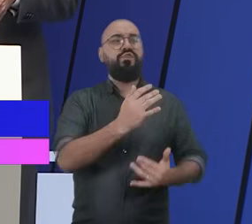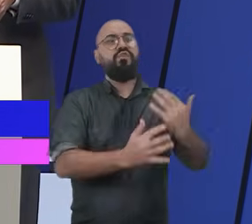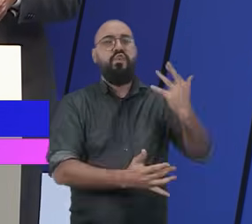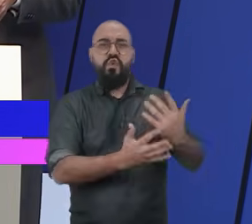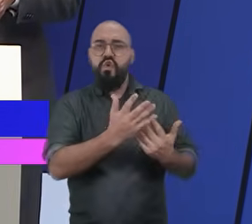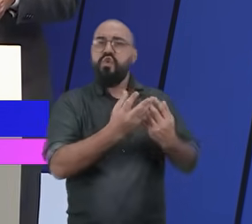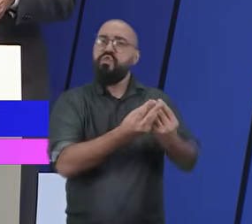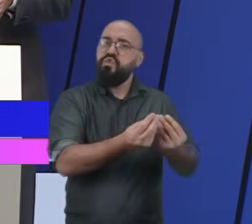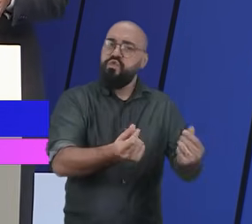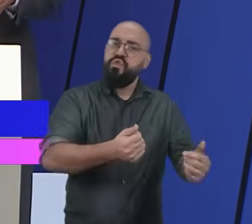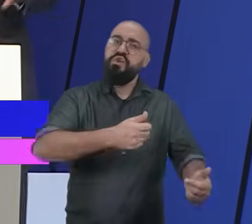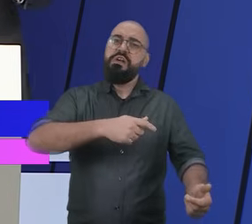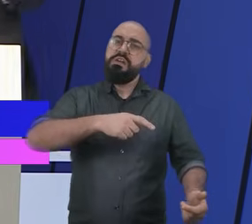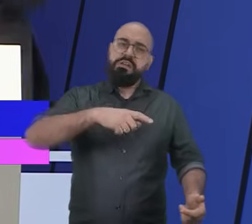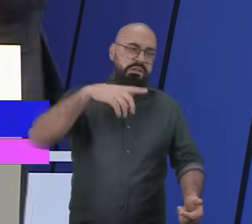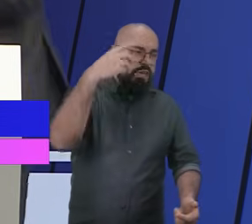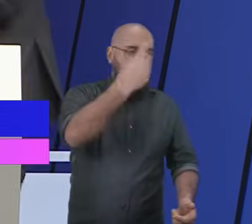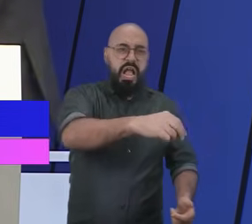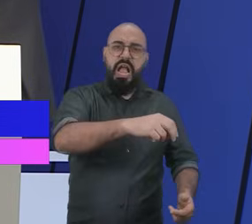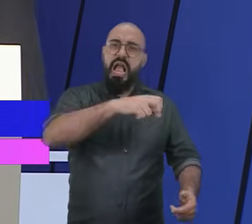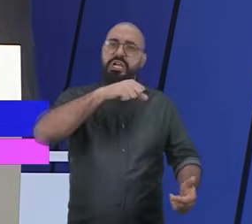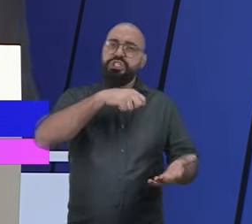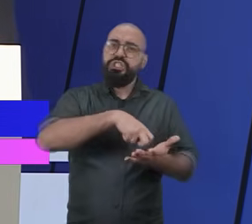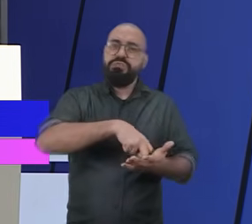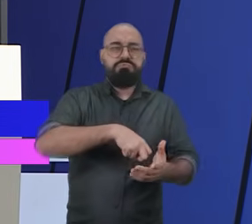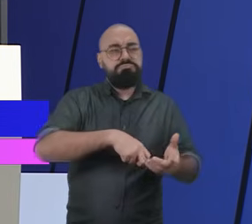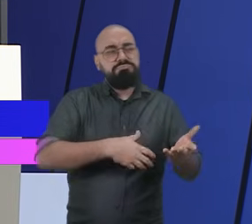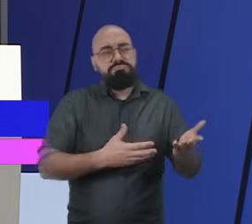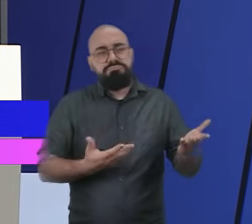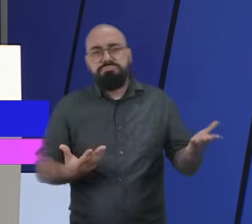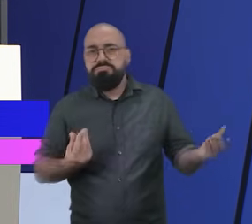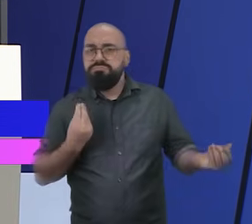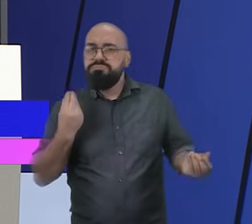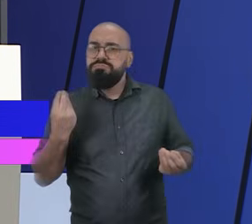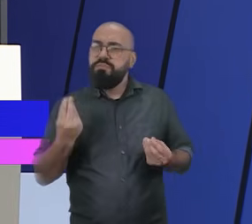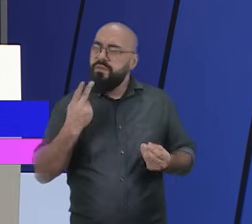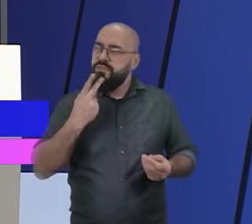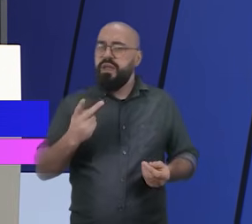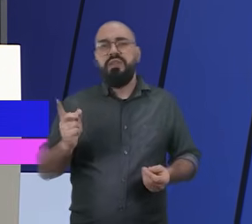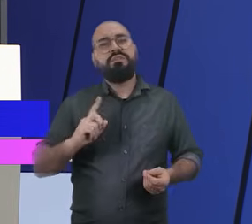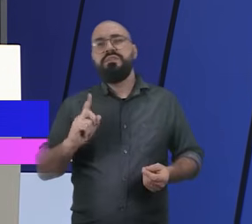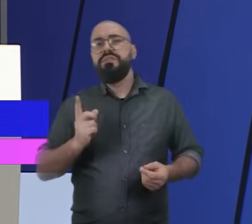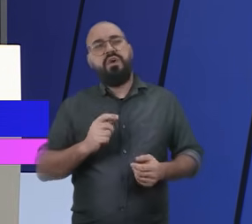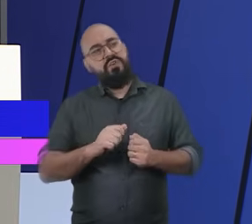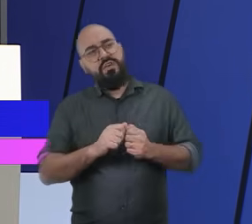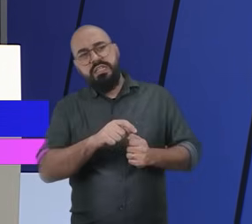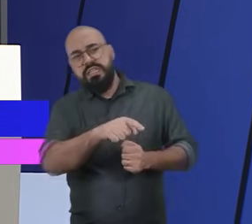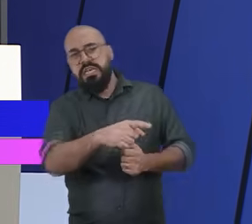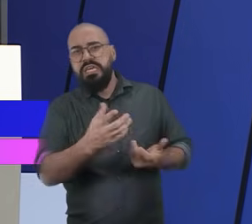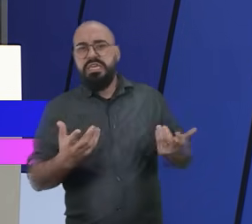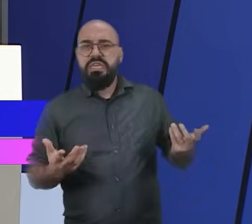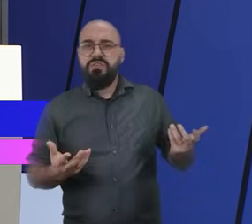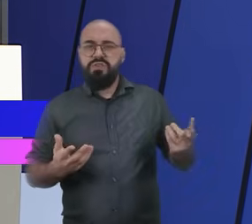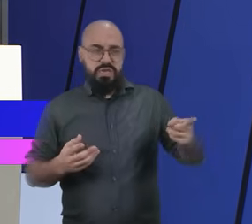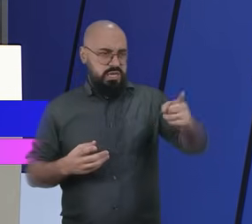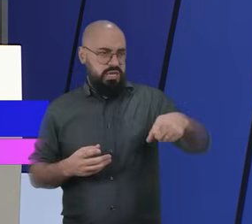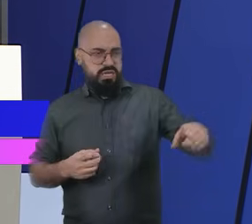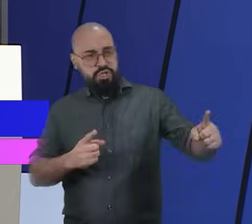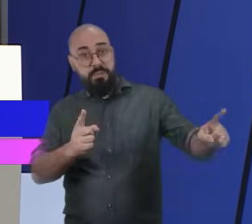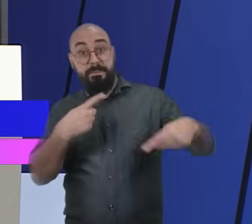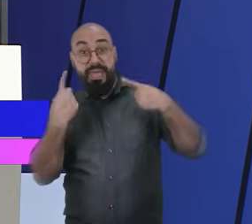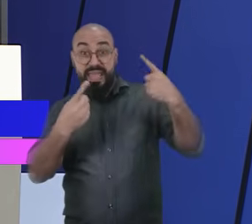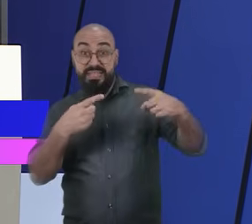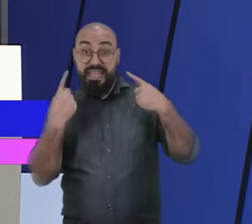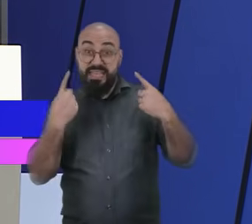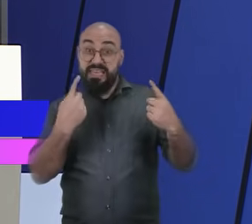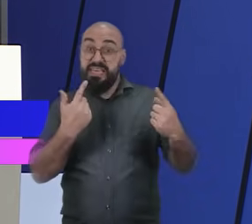uma punição. E como é que esse Deus, que vai fazer tudo isso, diz para não vir fogo do céu para aqueles que estavam